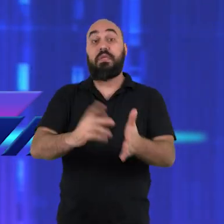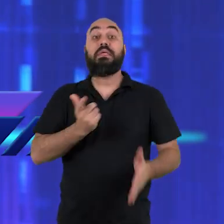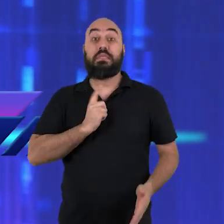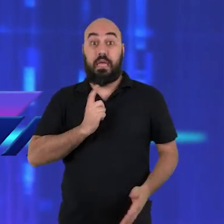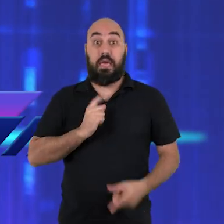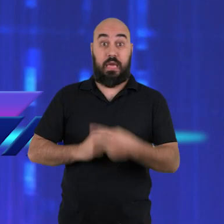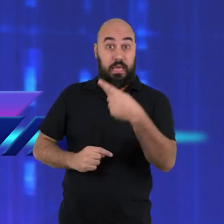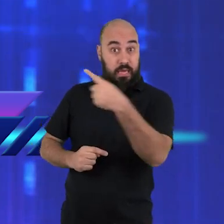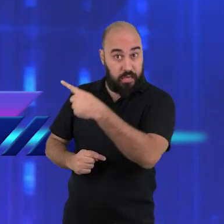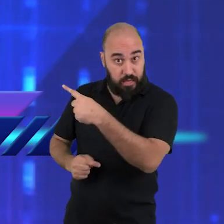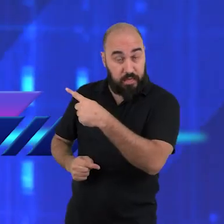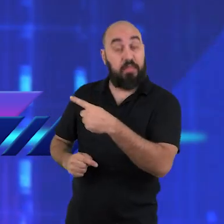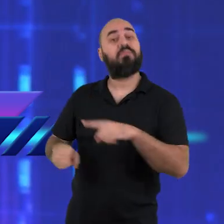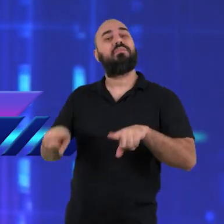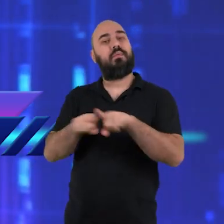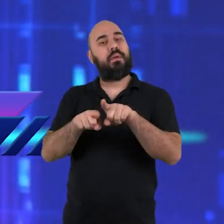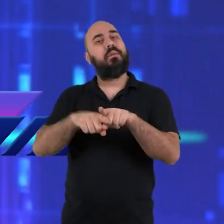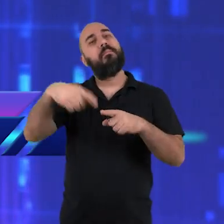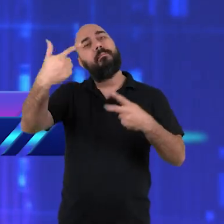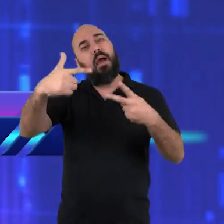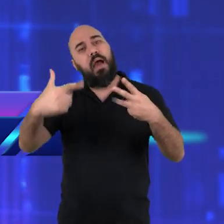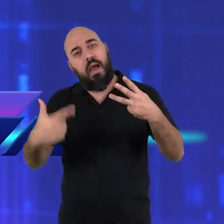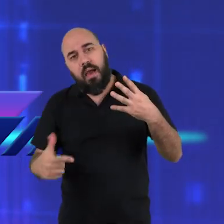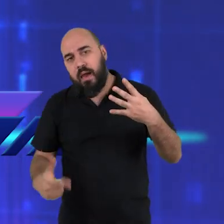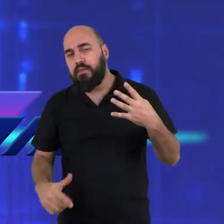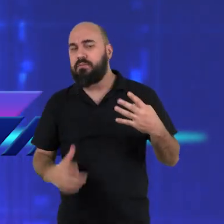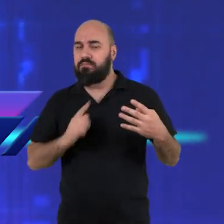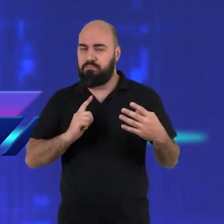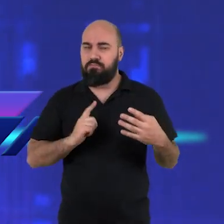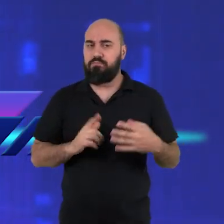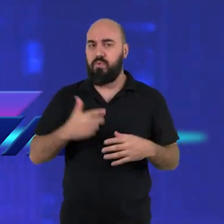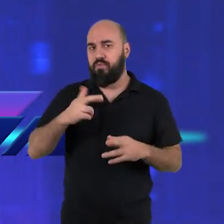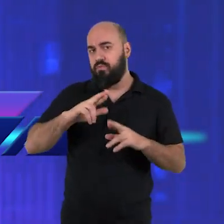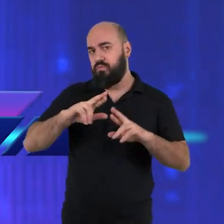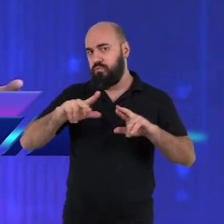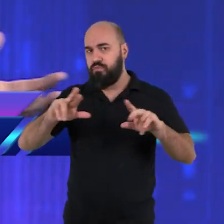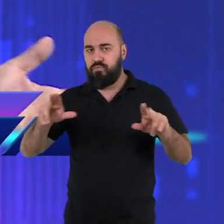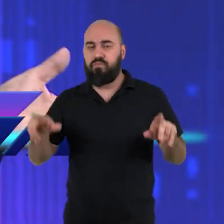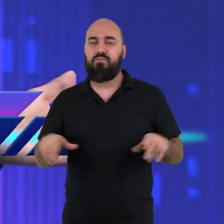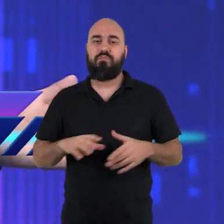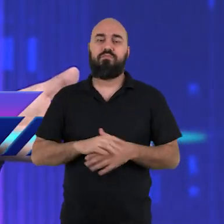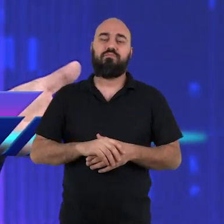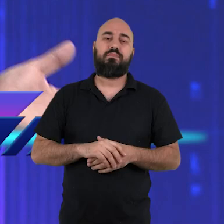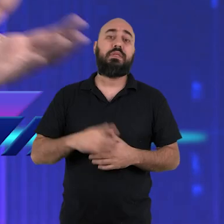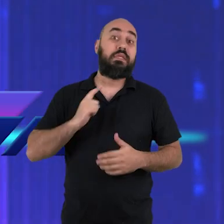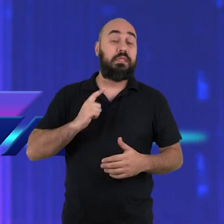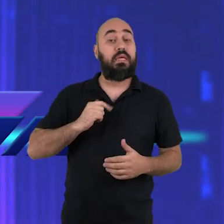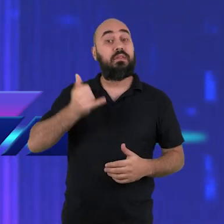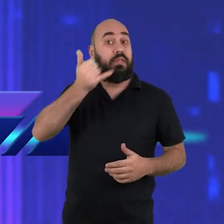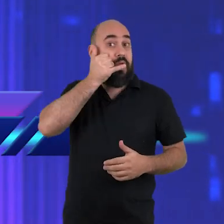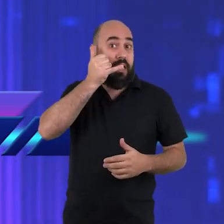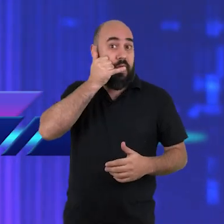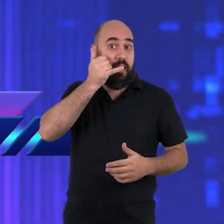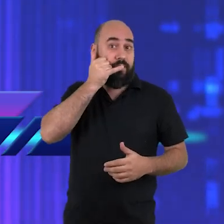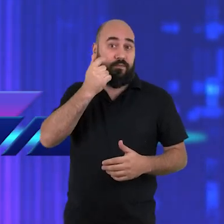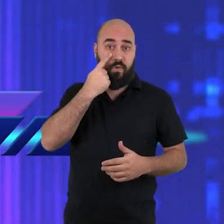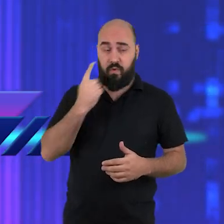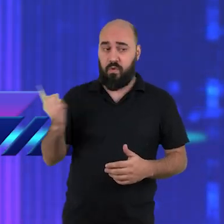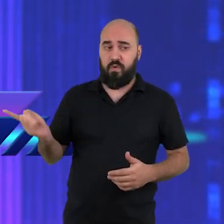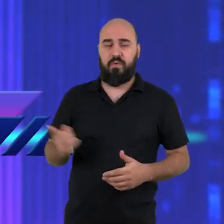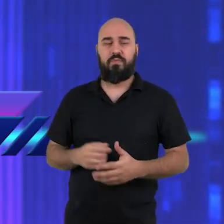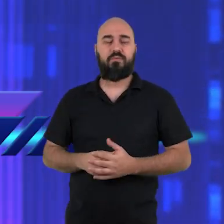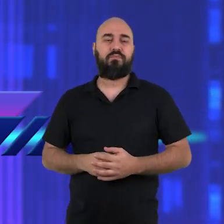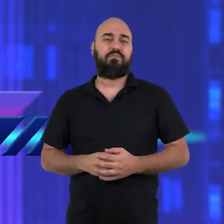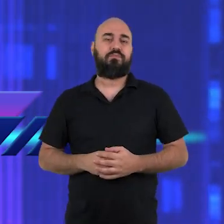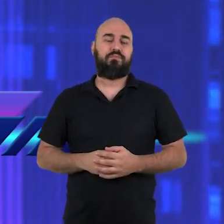estudos mais que a Novo Tempo oferece para você gratuitamente. E há também a forma do telefone,